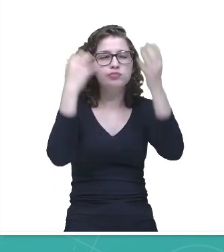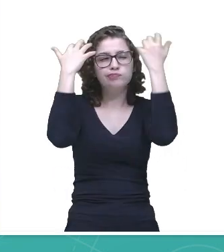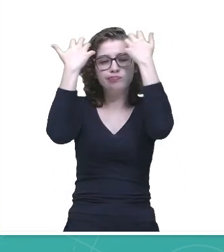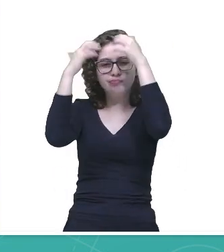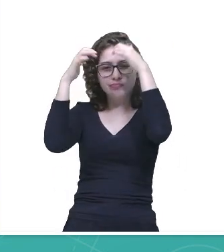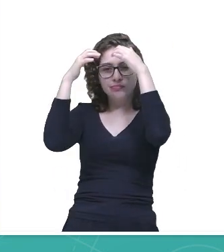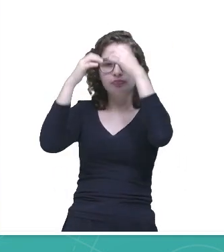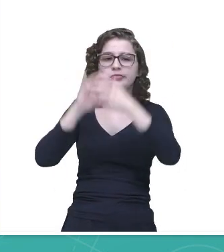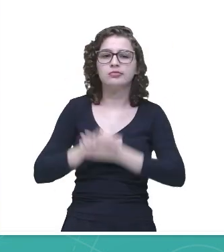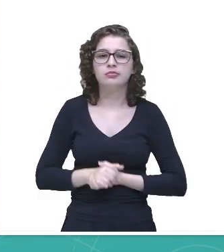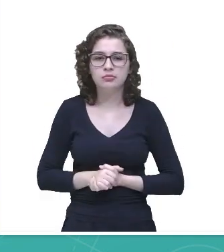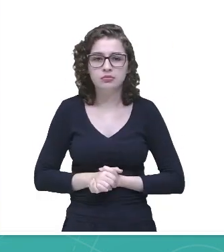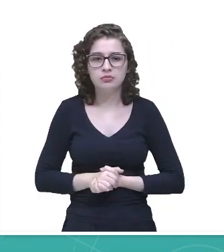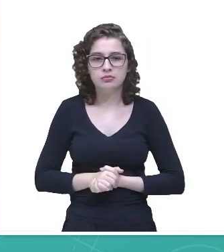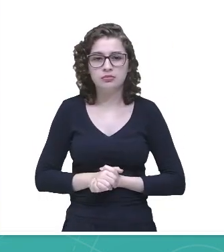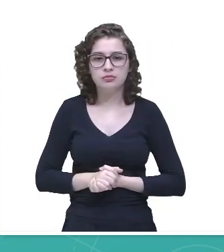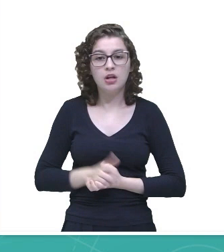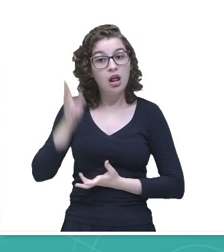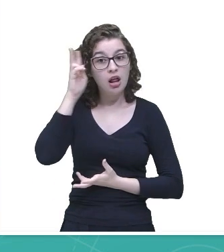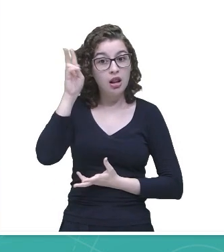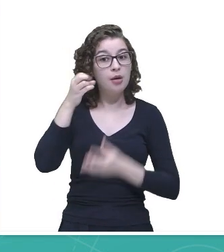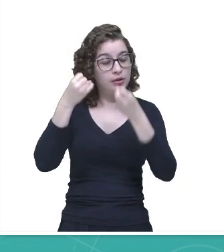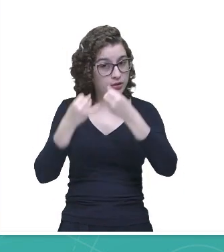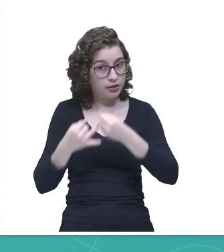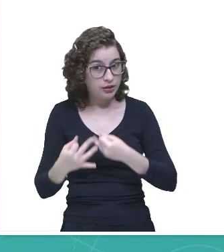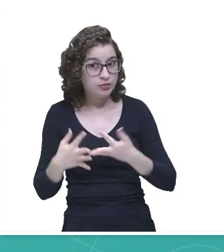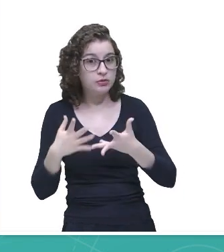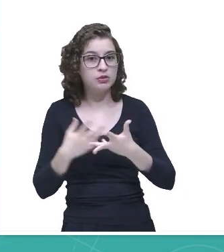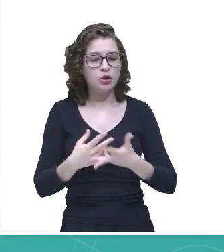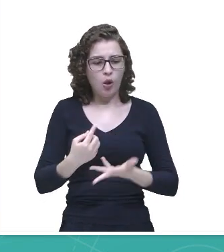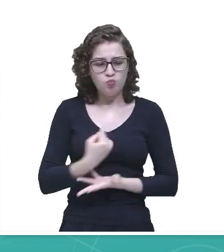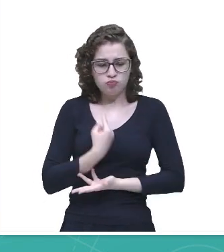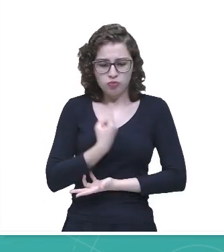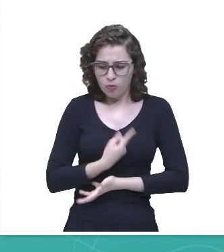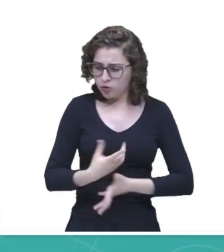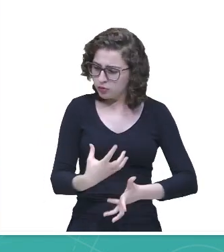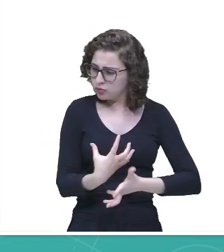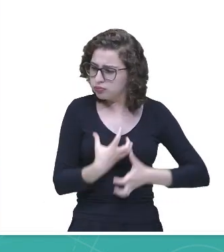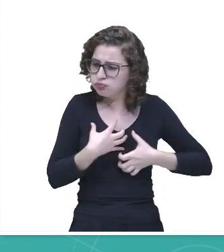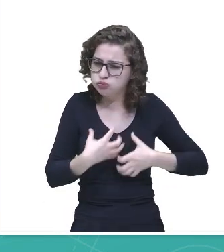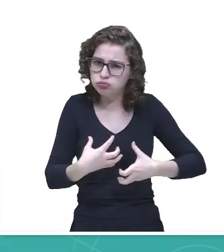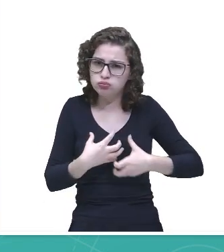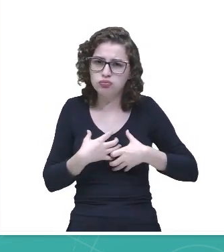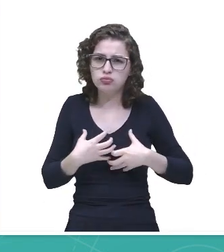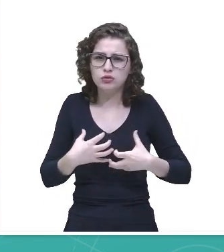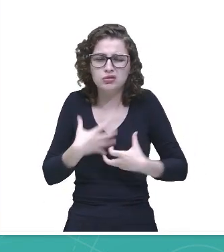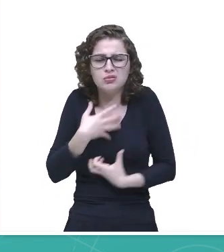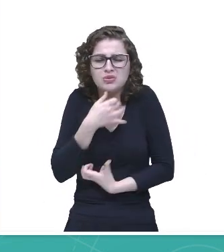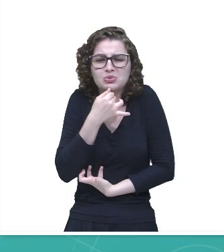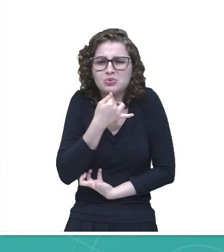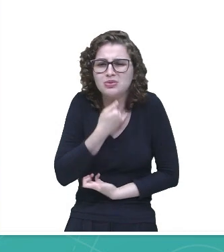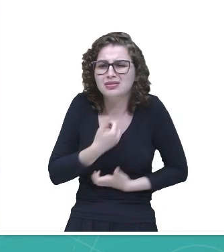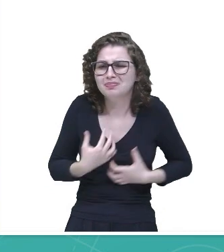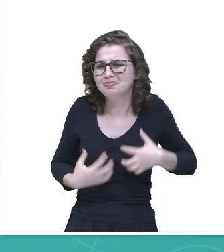domínio psicológico, aquilo que eu falei para vocês, trabalhava com o eu, os sentimentos, mas os sentimentos, aqueles sentimentos tristes,